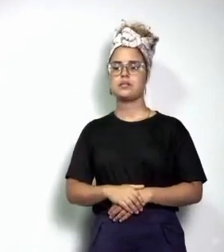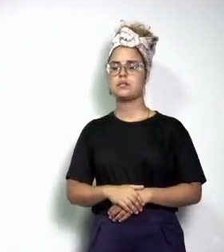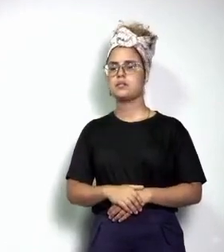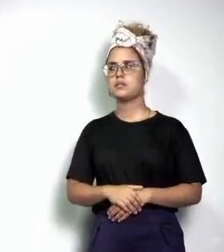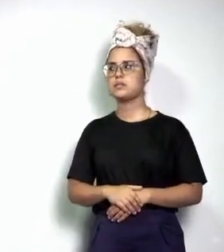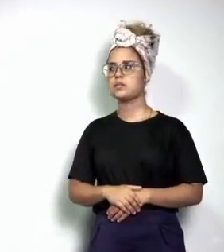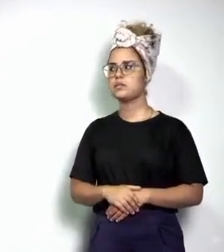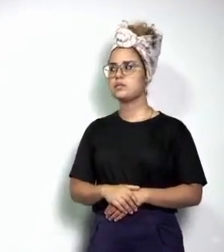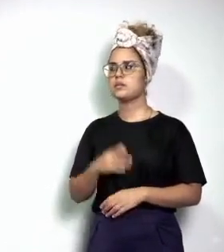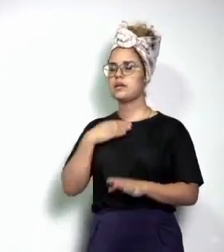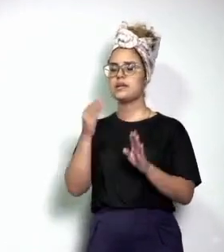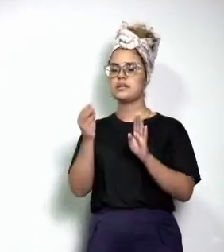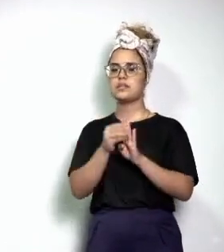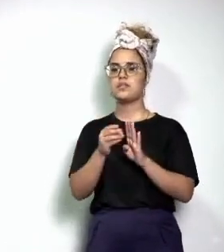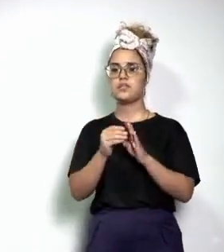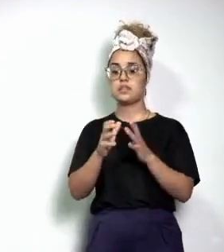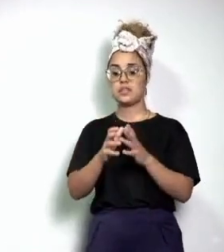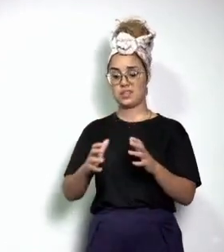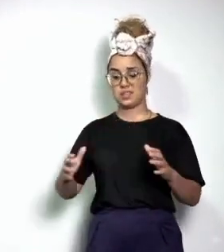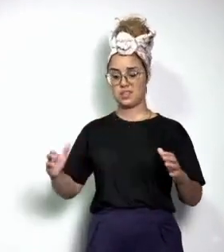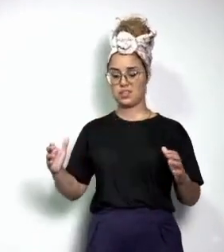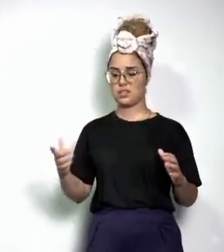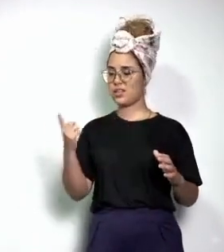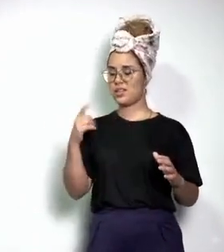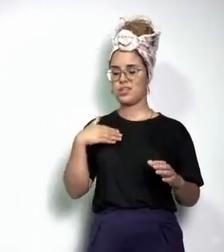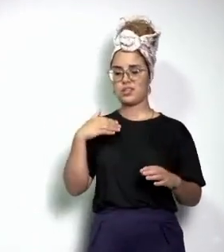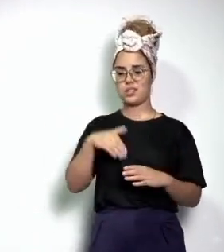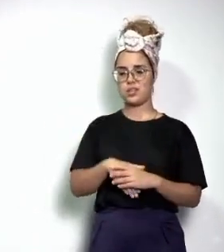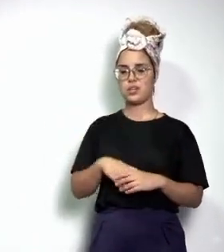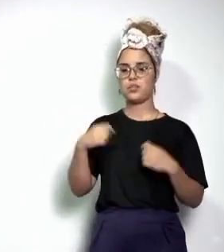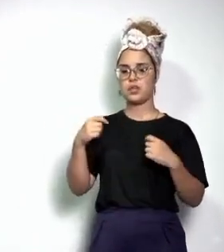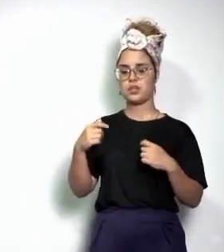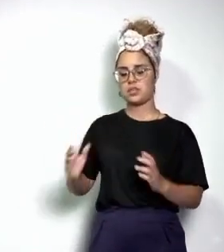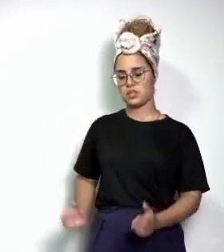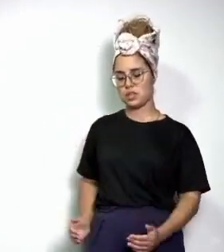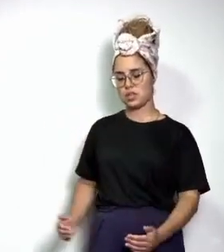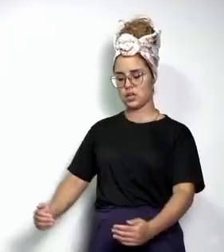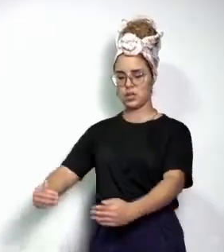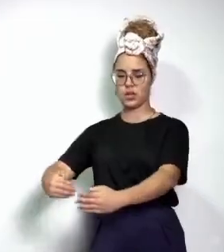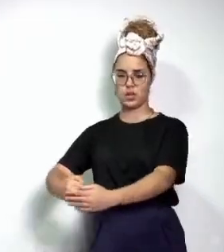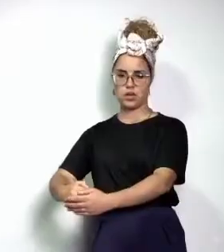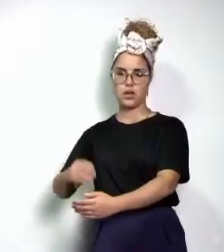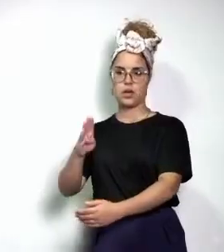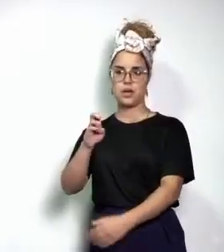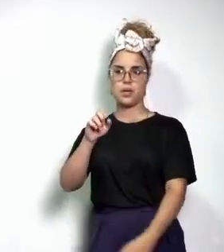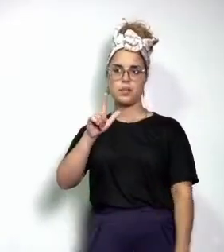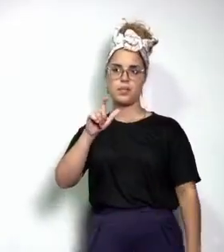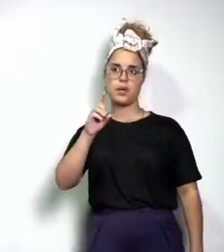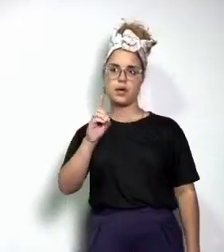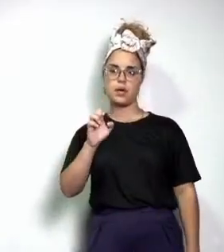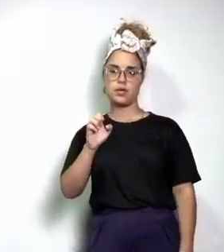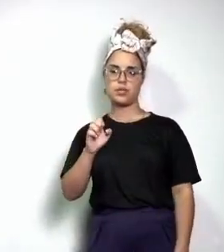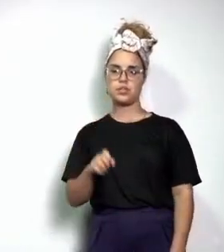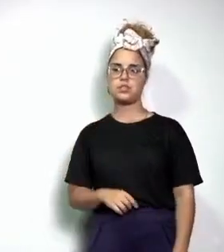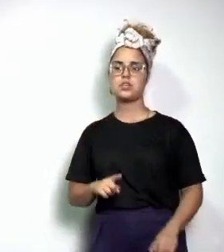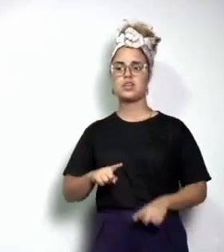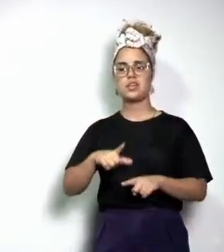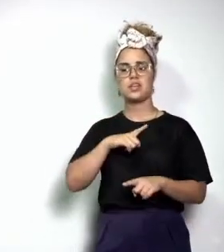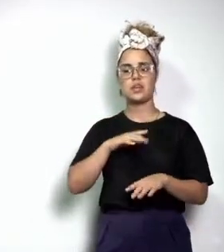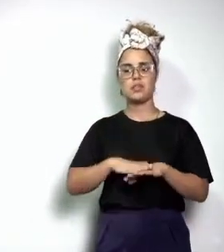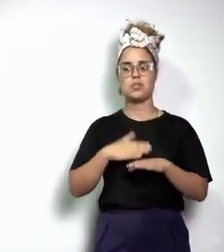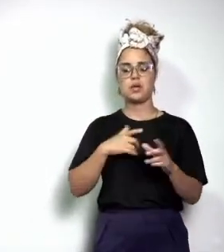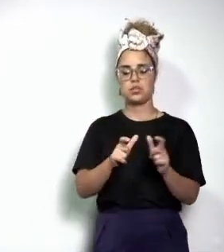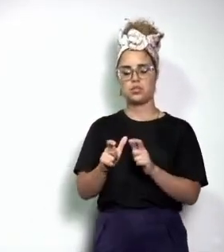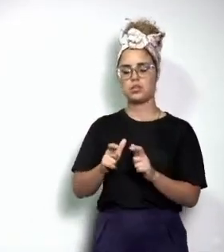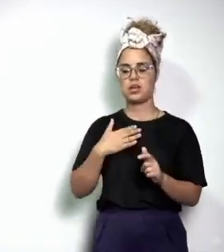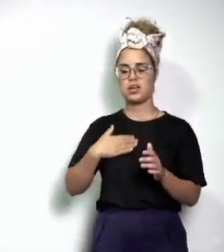Essa fita Hellermann mesmo, ela é enorme, ela nem cabe, então ela teria que ficar num balde, teria mais espaço, mas